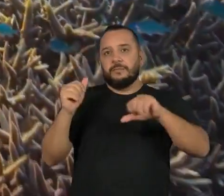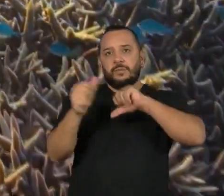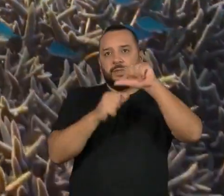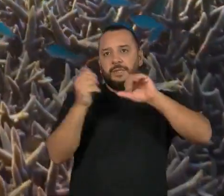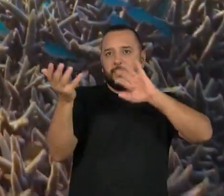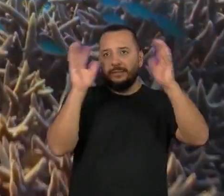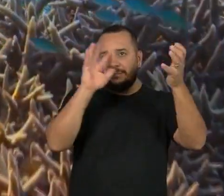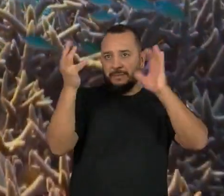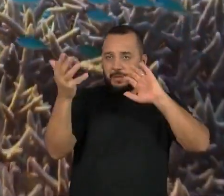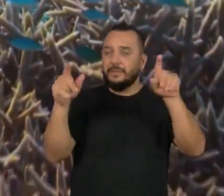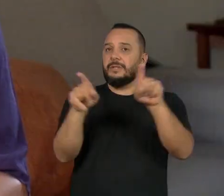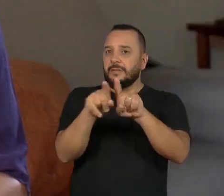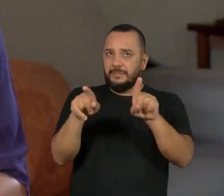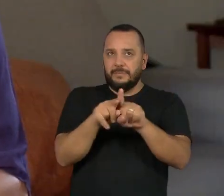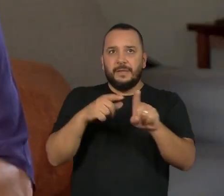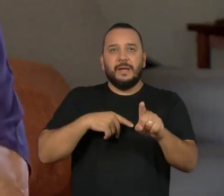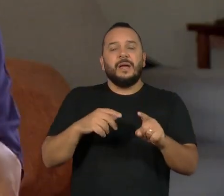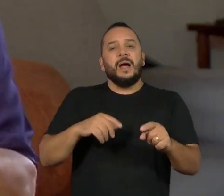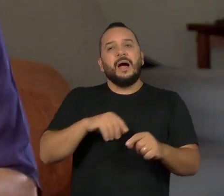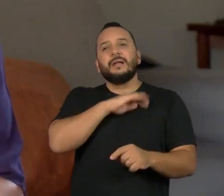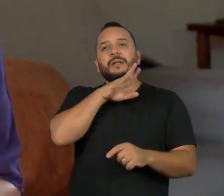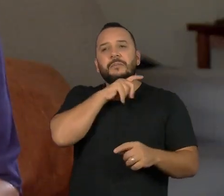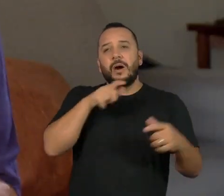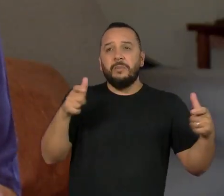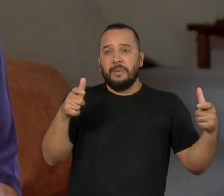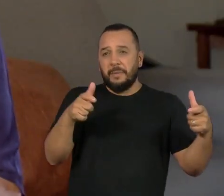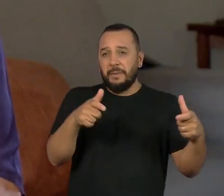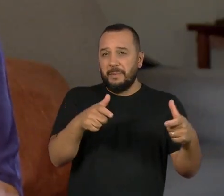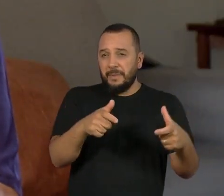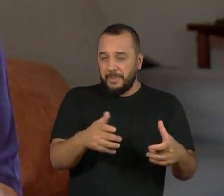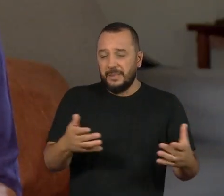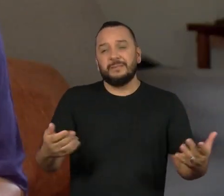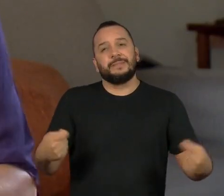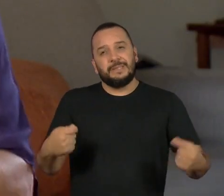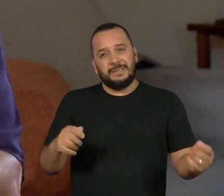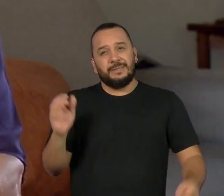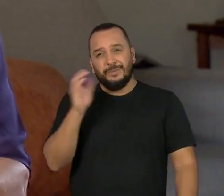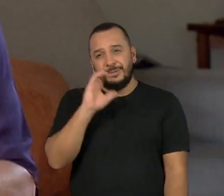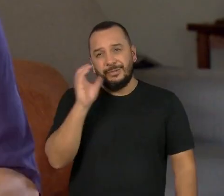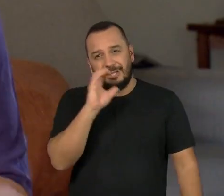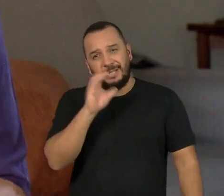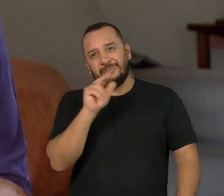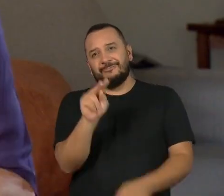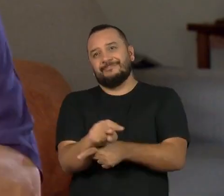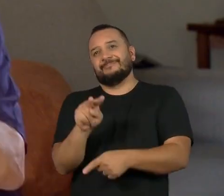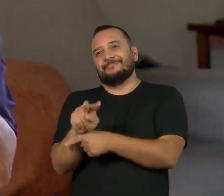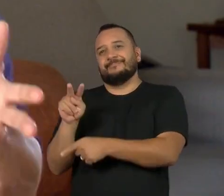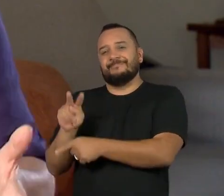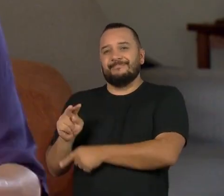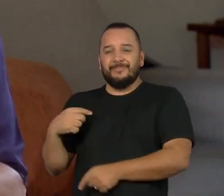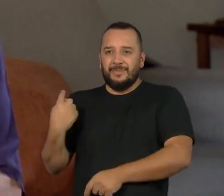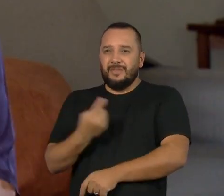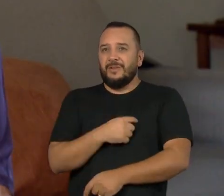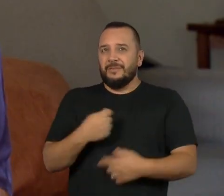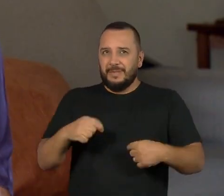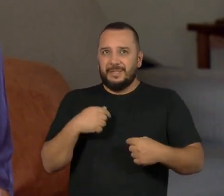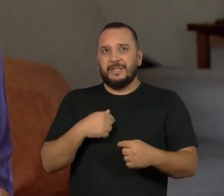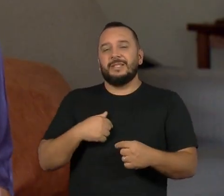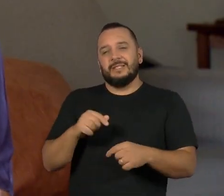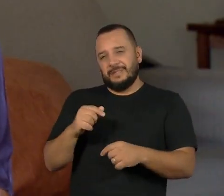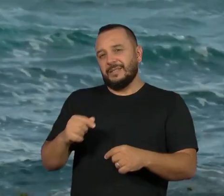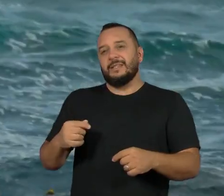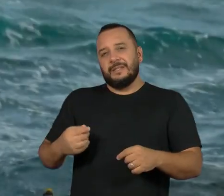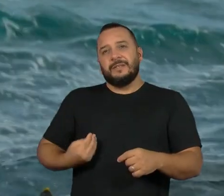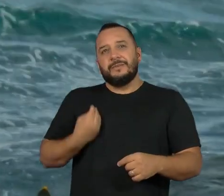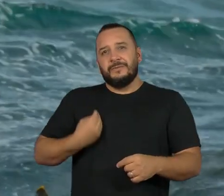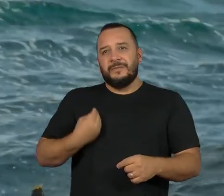cada vez mais claras. É muito importante que todas as espécies sejam conservadas. Nós devemos a nossa vida a esse conjunto de espécies que vivem no